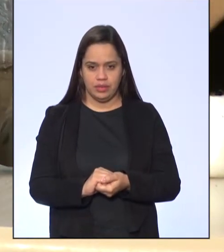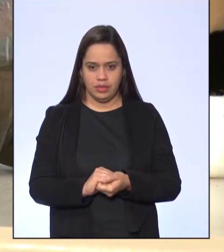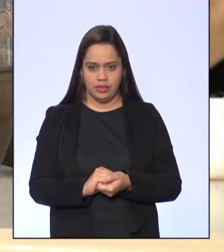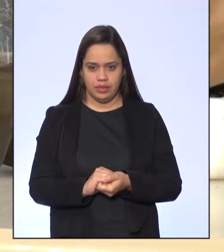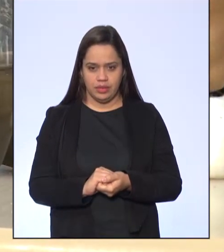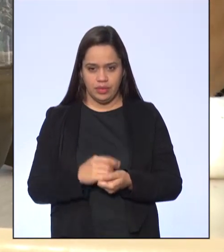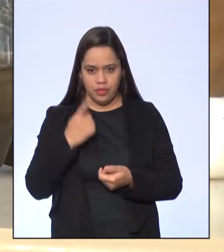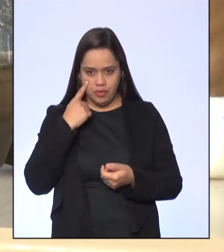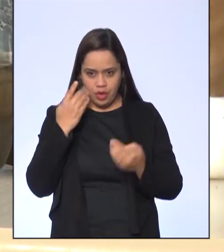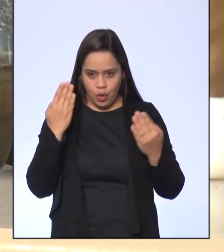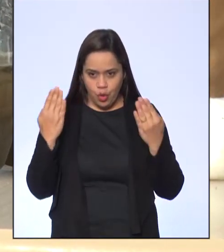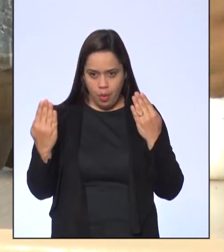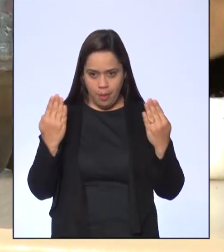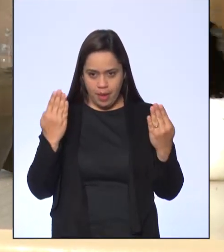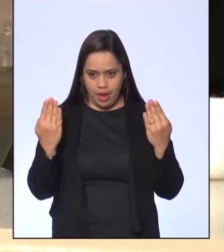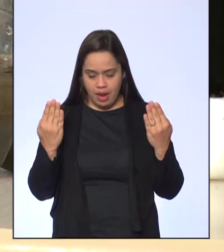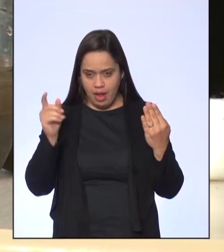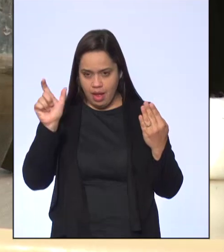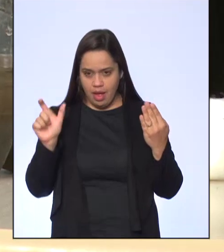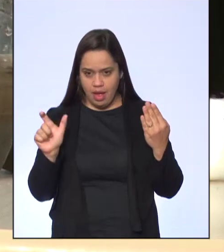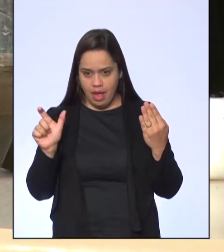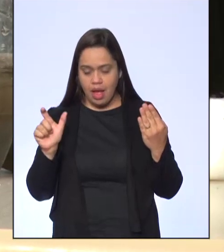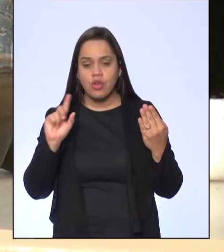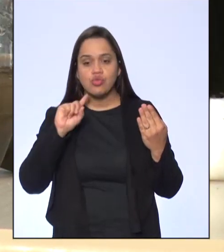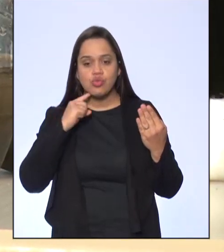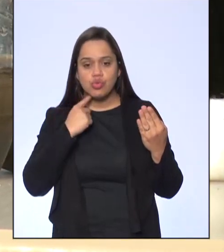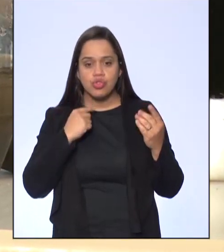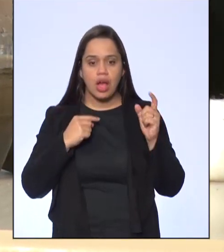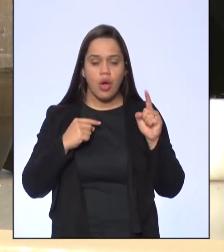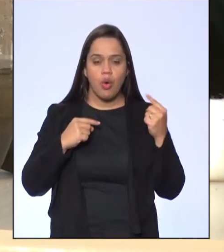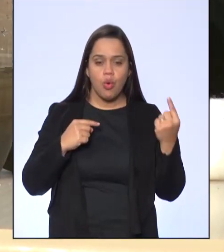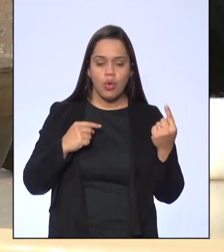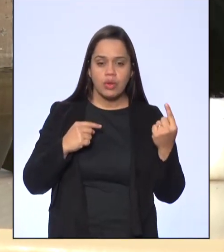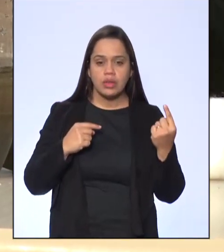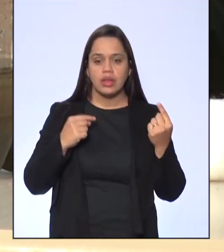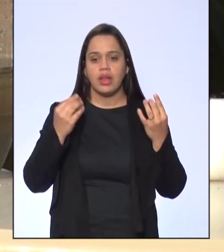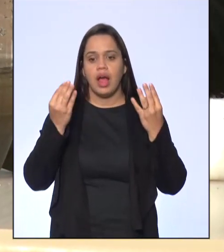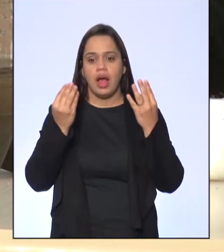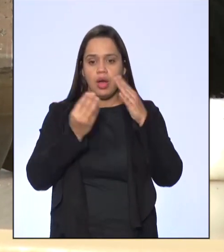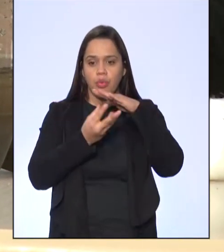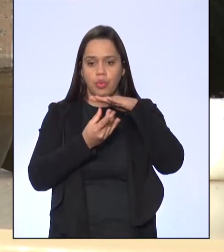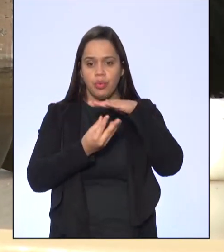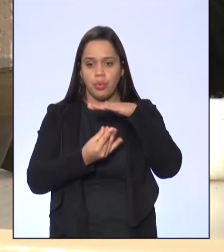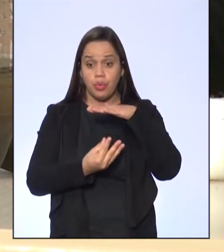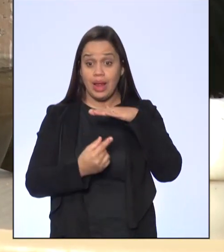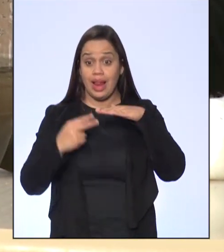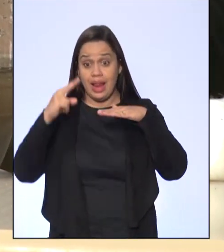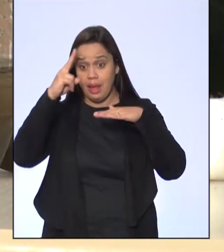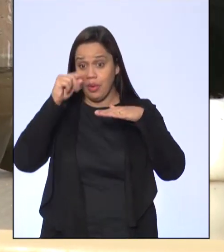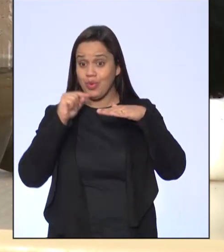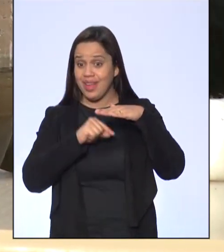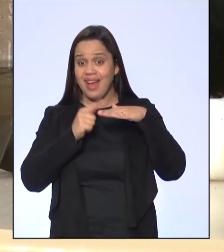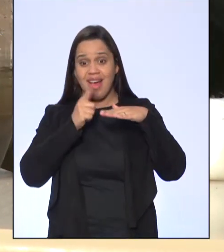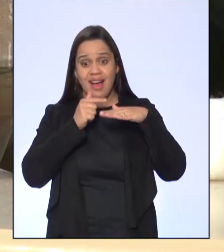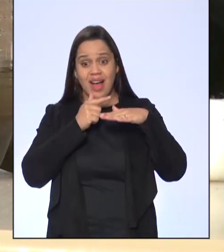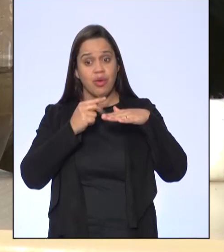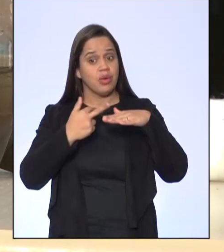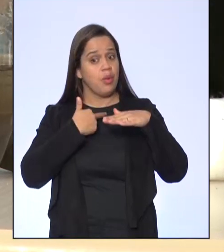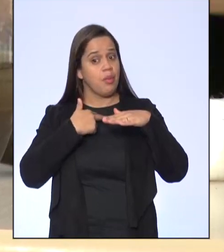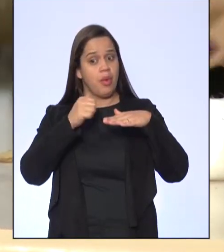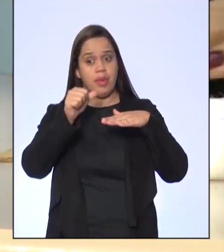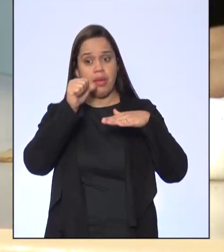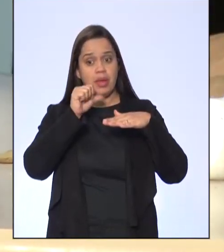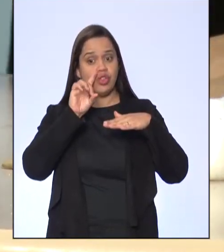Aqui, ó. Vamos comparar a água que eu coloquei e a água que está descendo. Lembrando que essa água não é potável, a gente só está limpando a